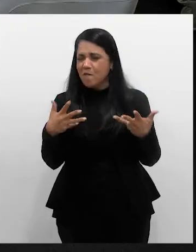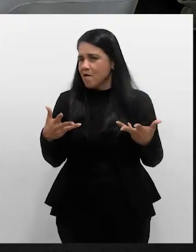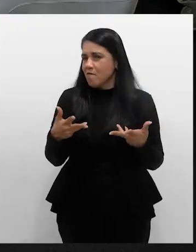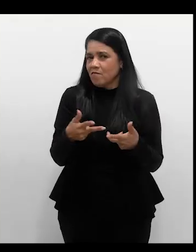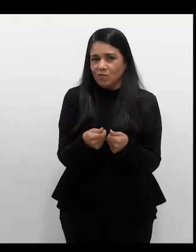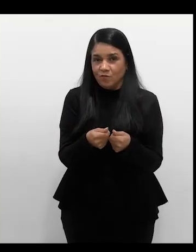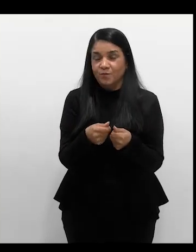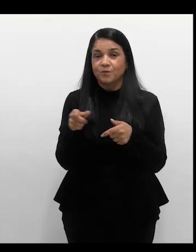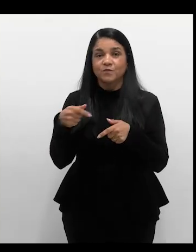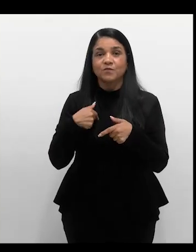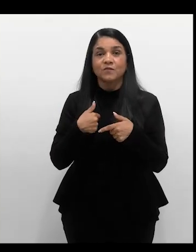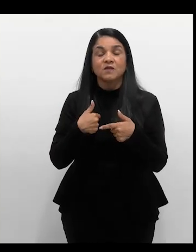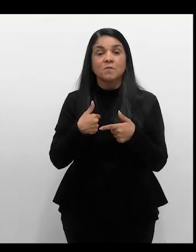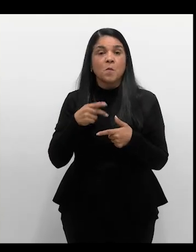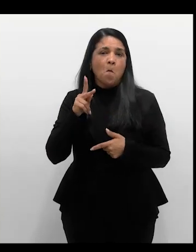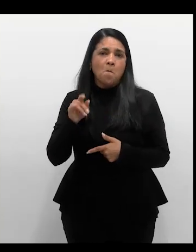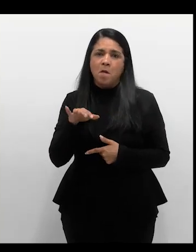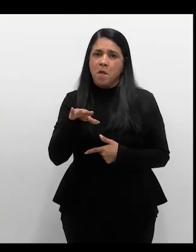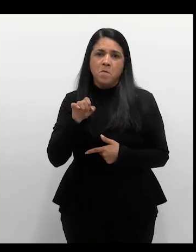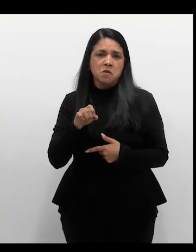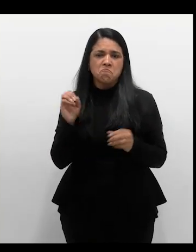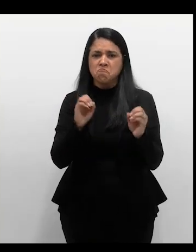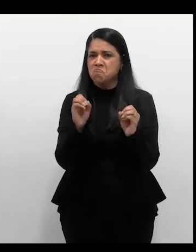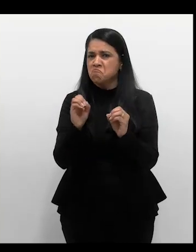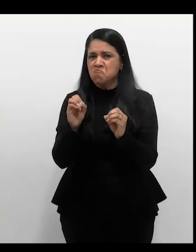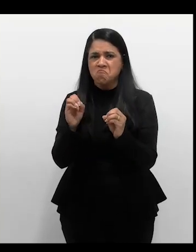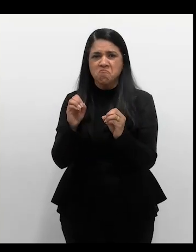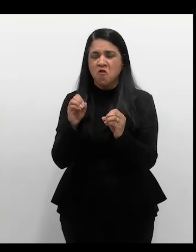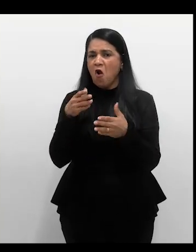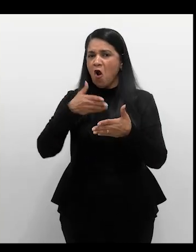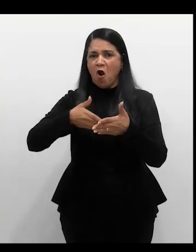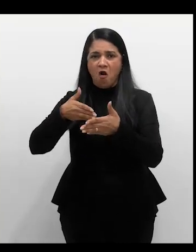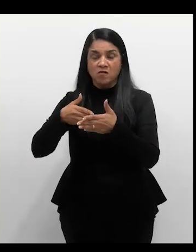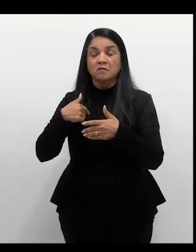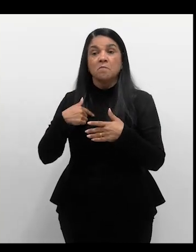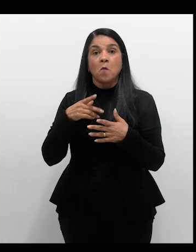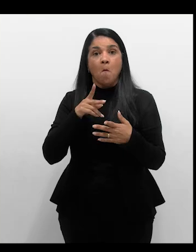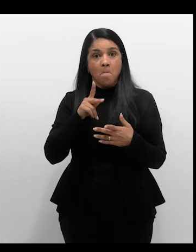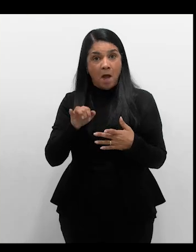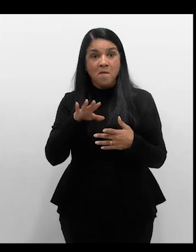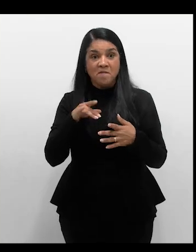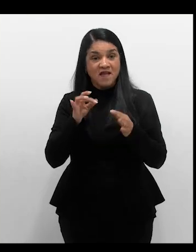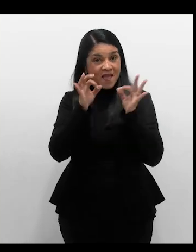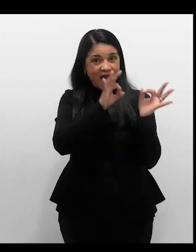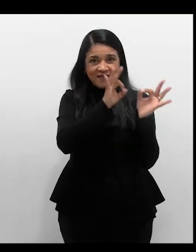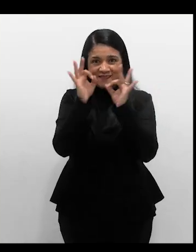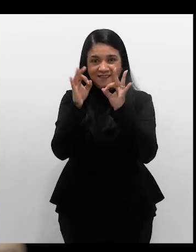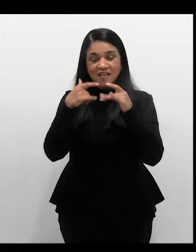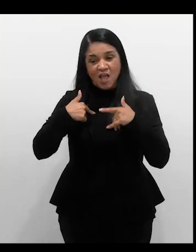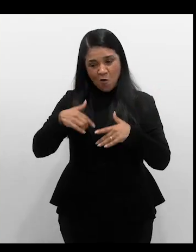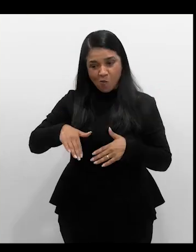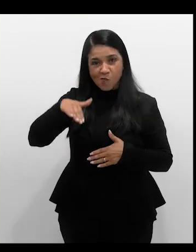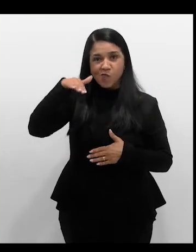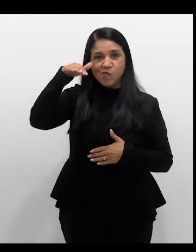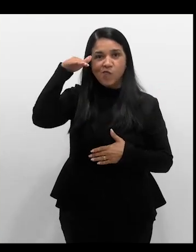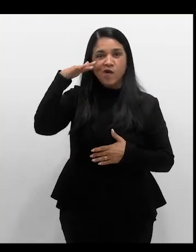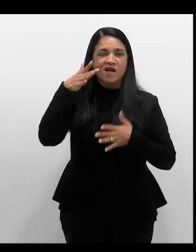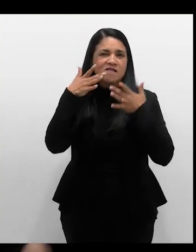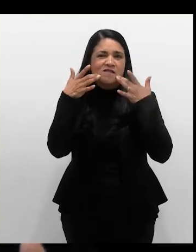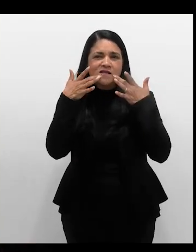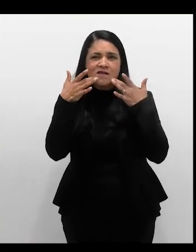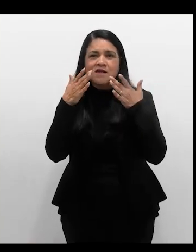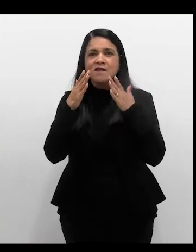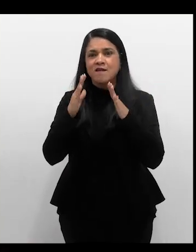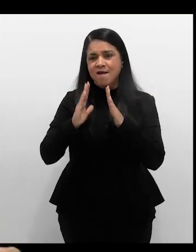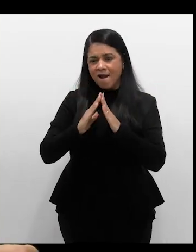Então, eles não opuseram nenhuma resistência, ao contrário, iam me assistir, iam ver desde as pequenas coisas,